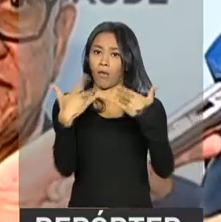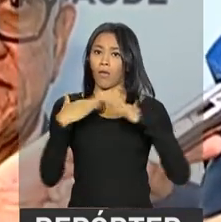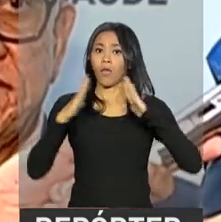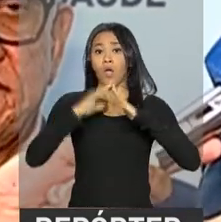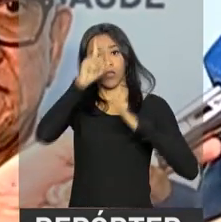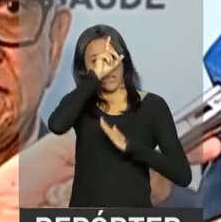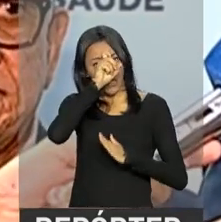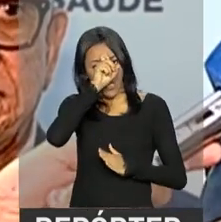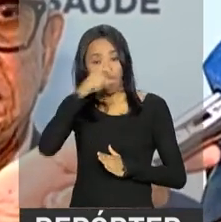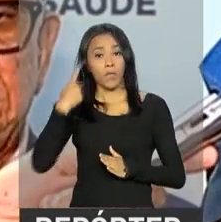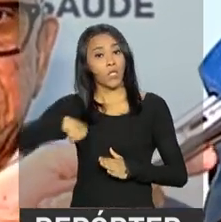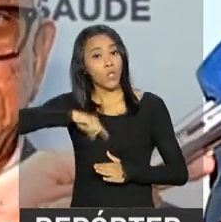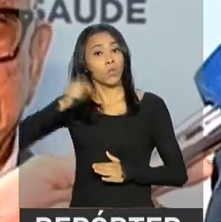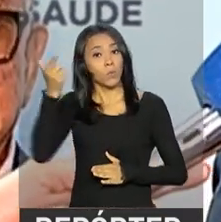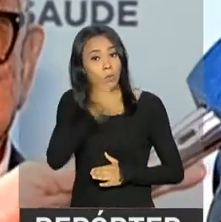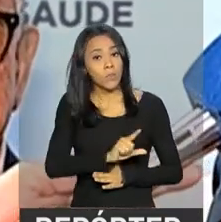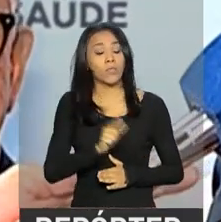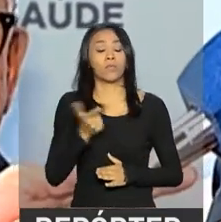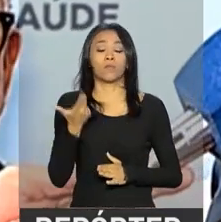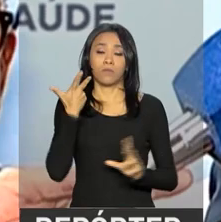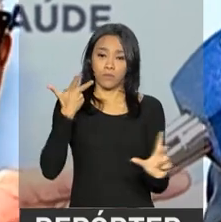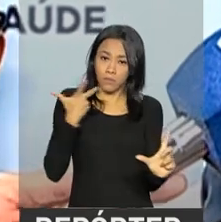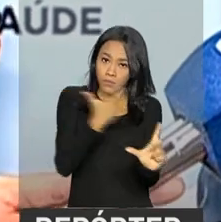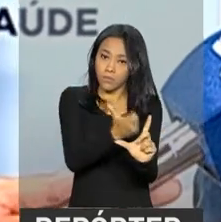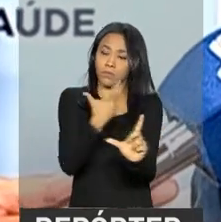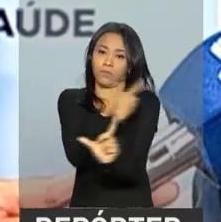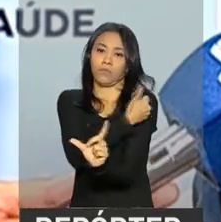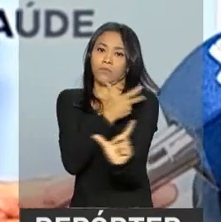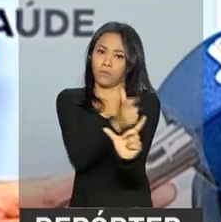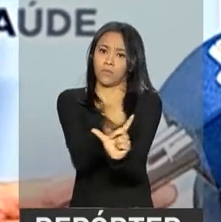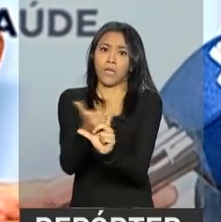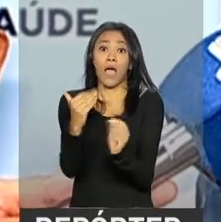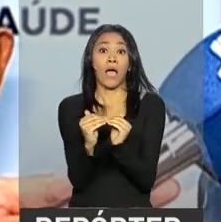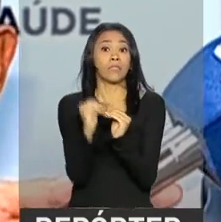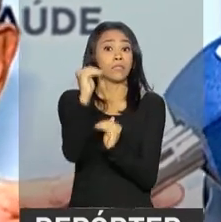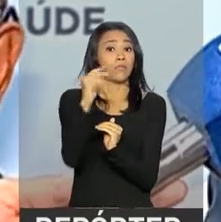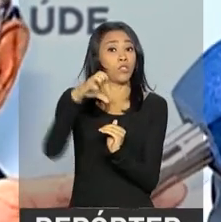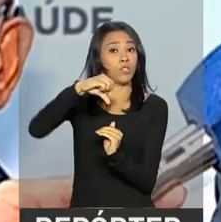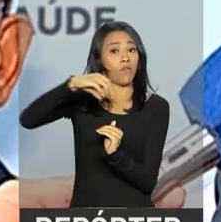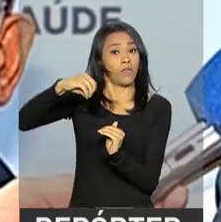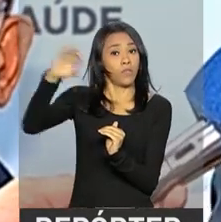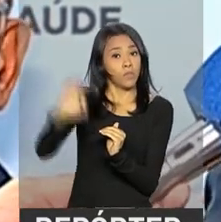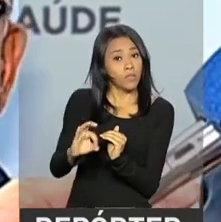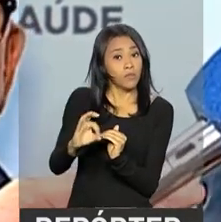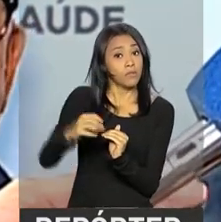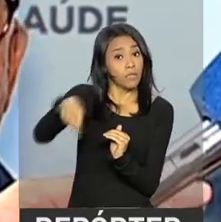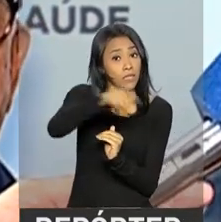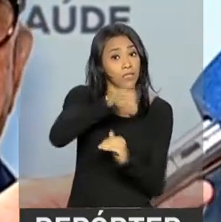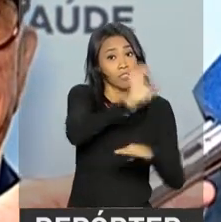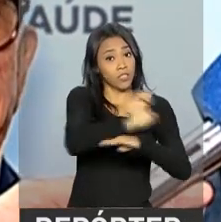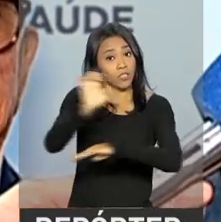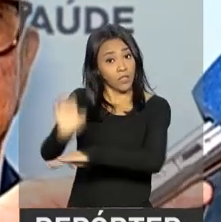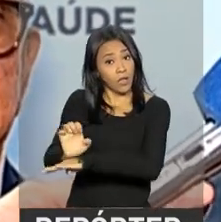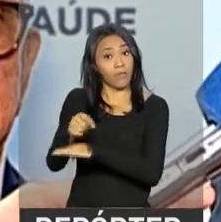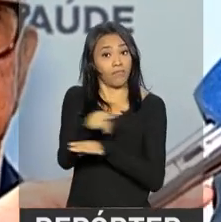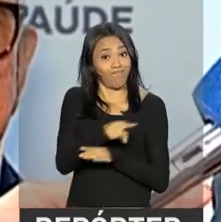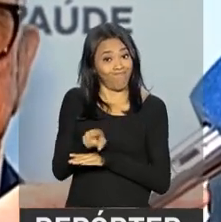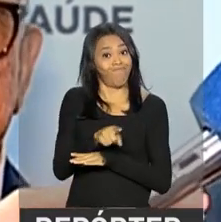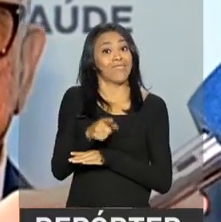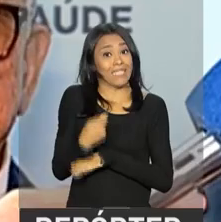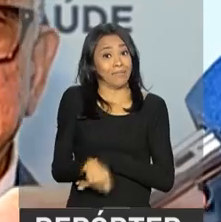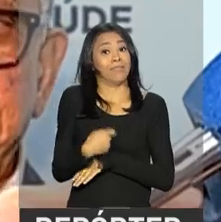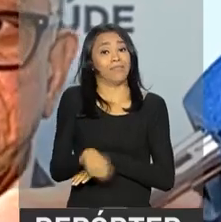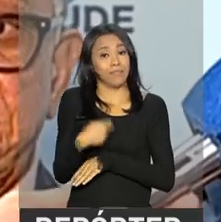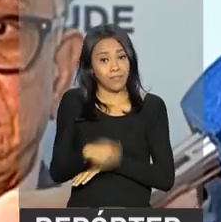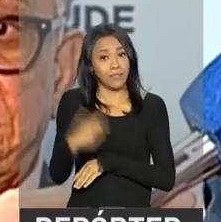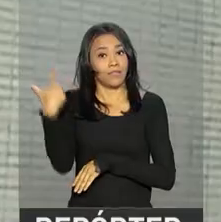nós alcancemos a cobertura vacinal prevista de acima de 90% nessas áreas onde as vigilâncias estaduais determinaram